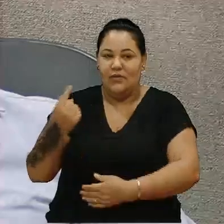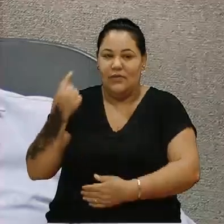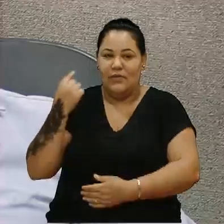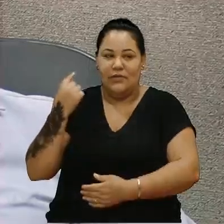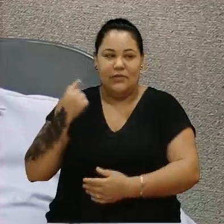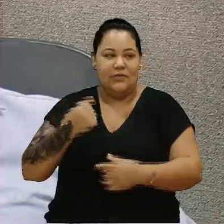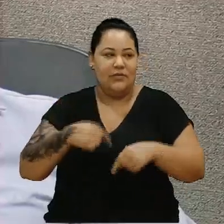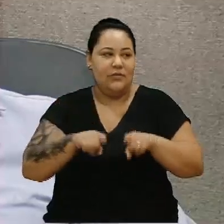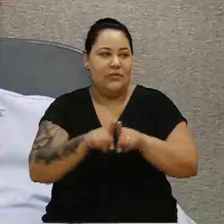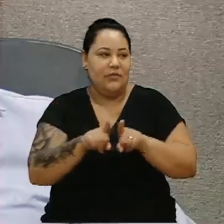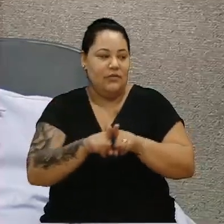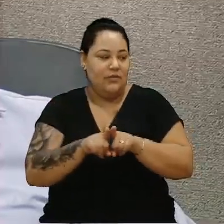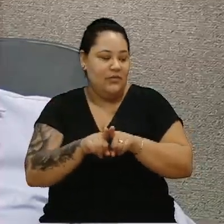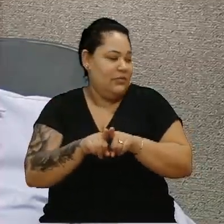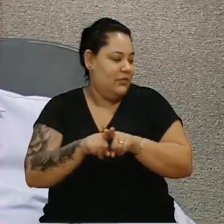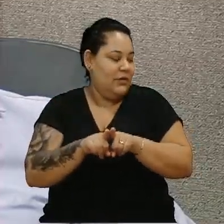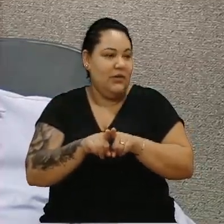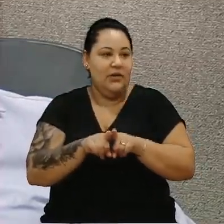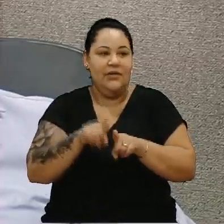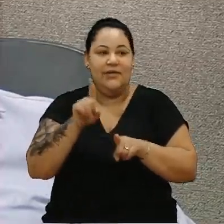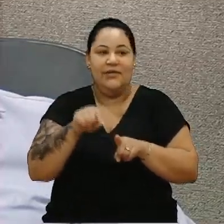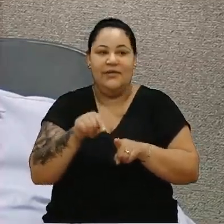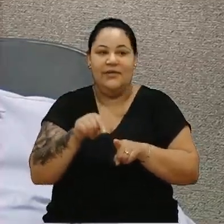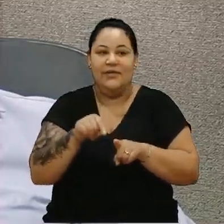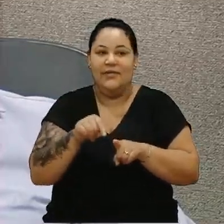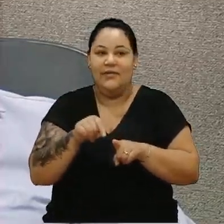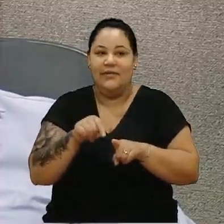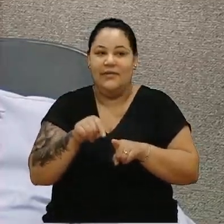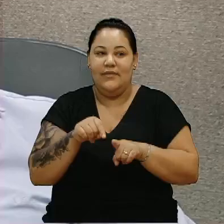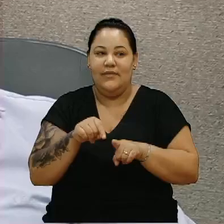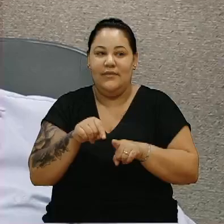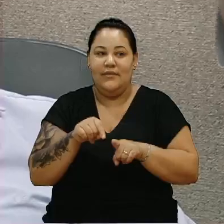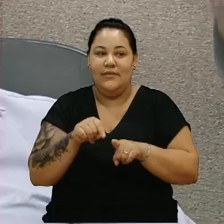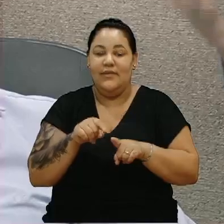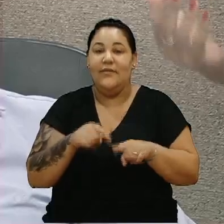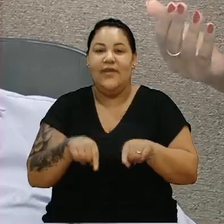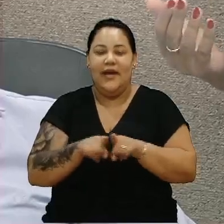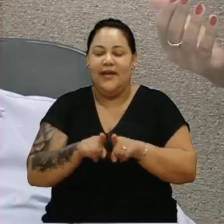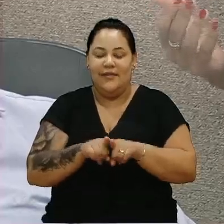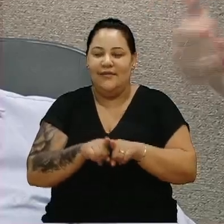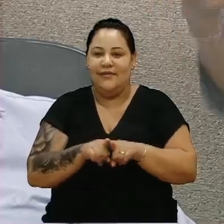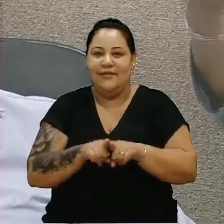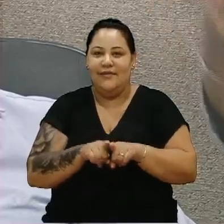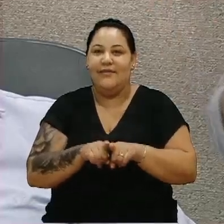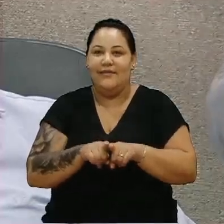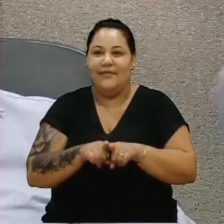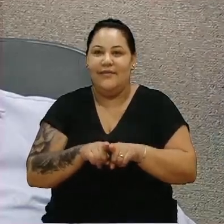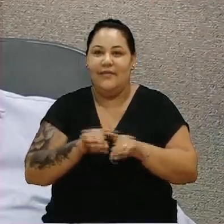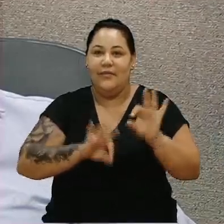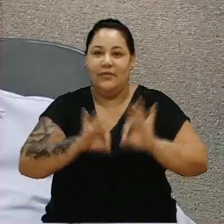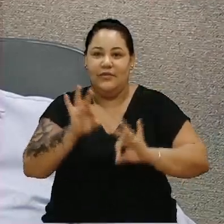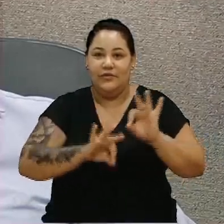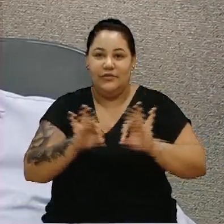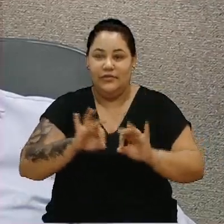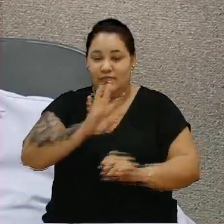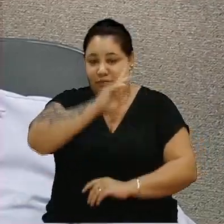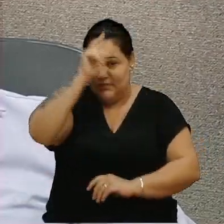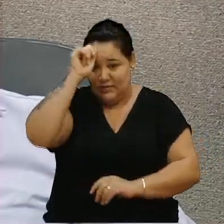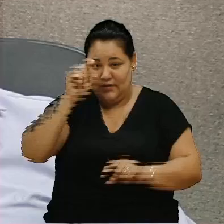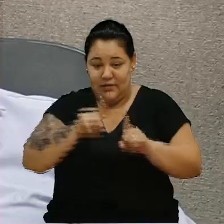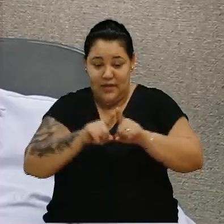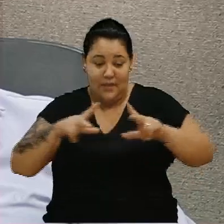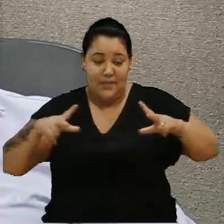mães de crianças já identificadas com altas habilidades, eu mesmo, tendo sido professora na rede municipal e na rede